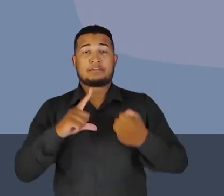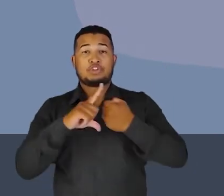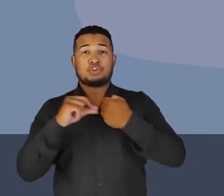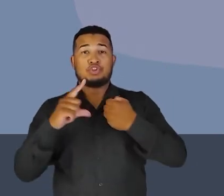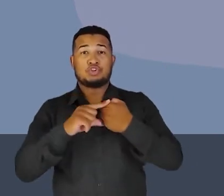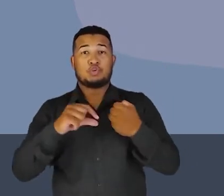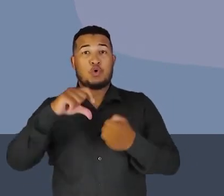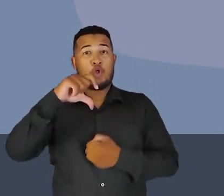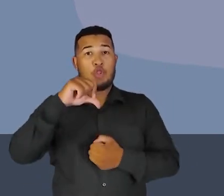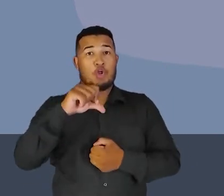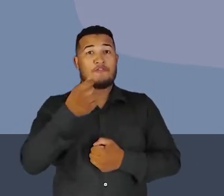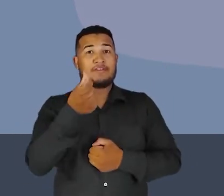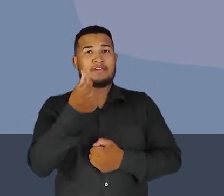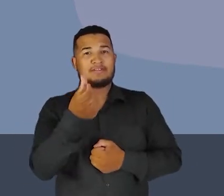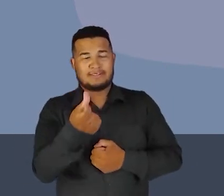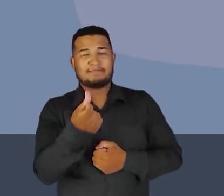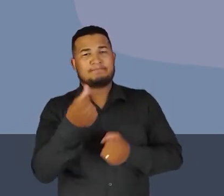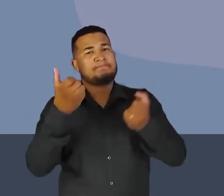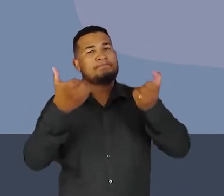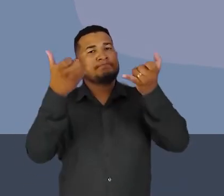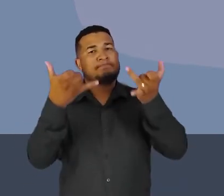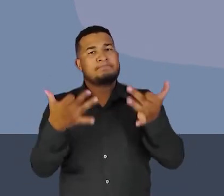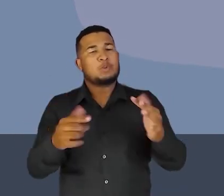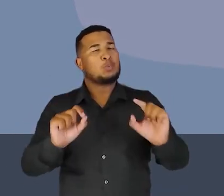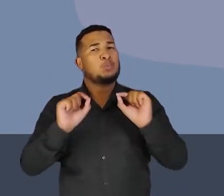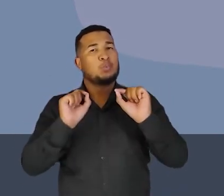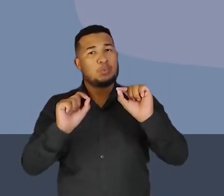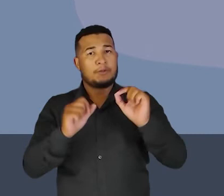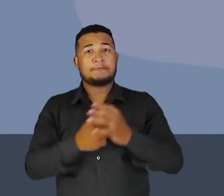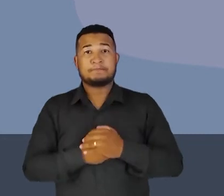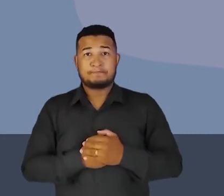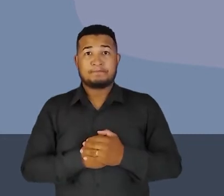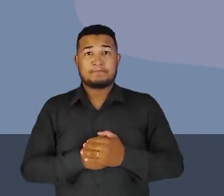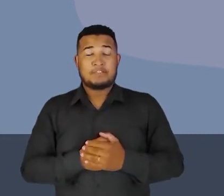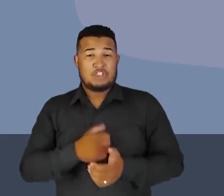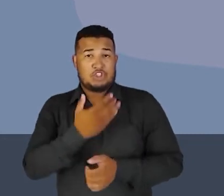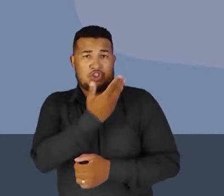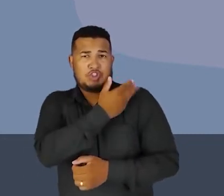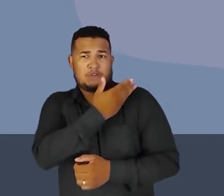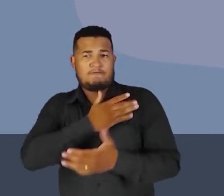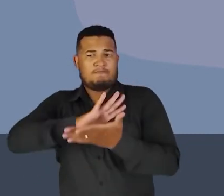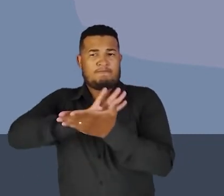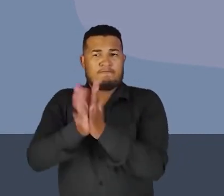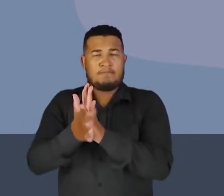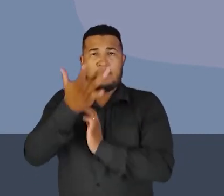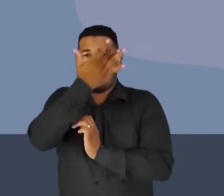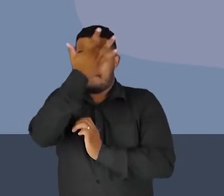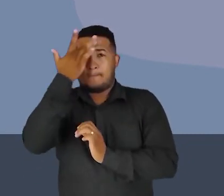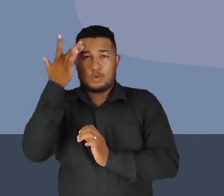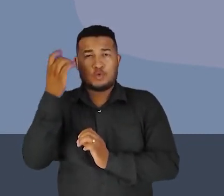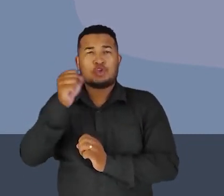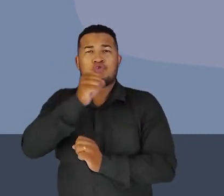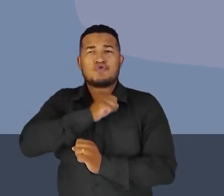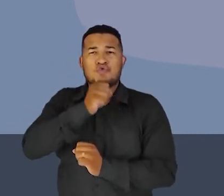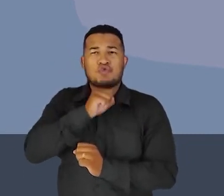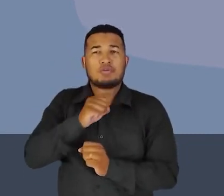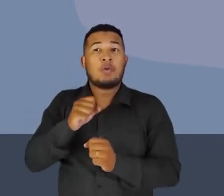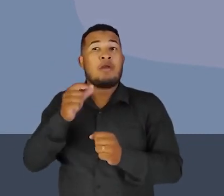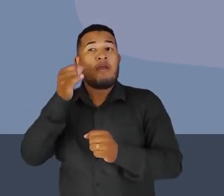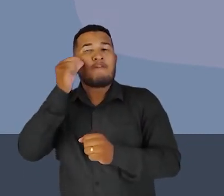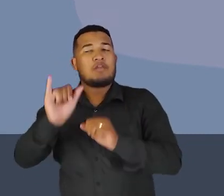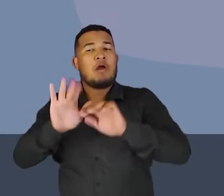artigo 96 que fala o seguinte, discriminar pessoa idosa, impedindo